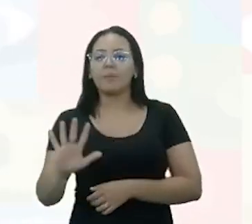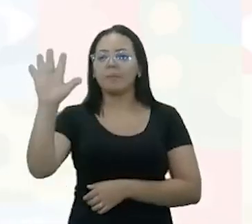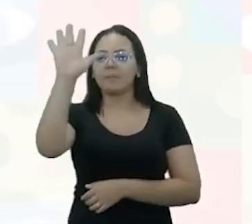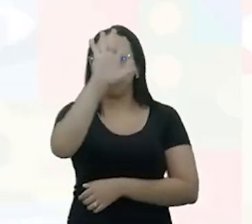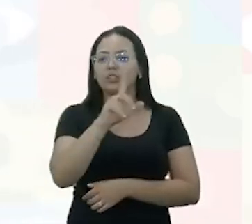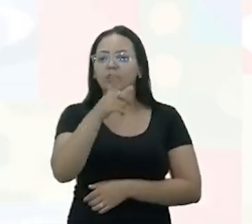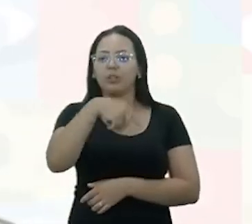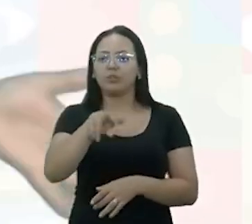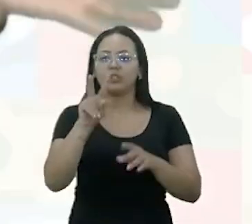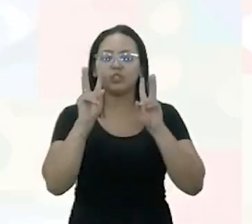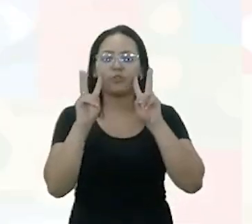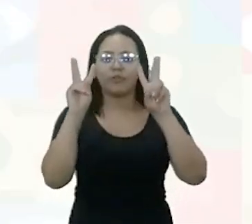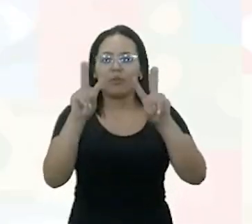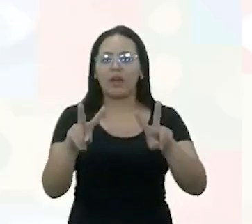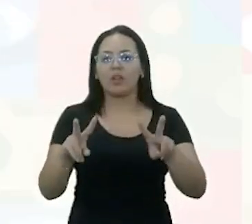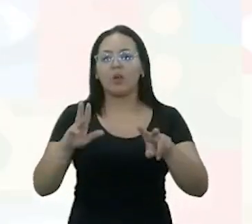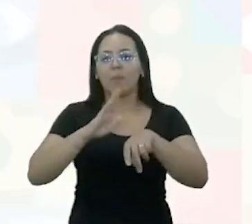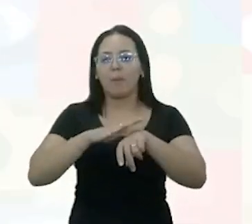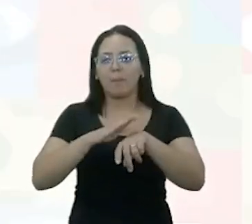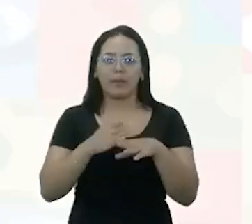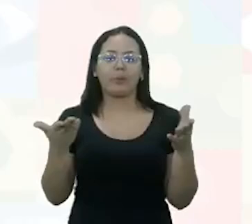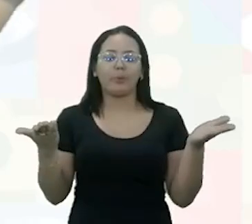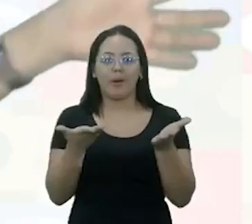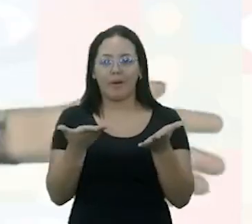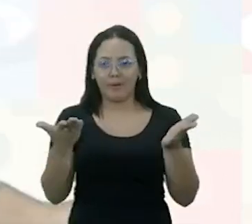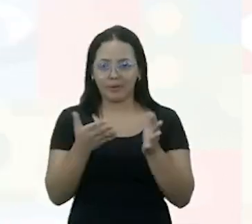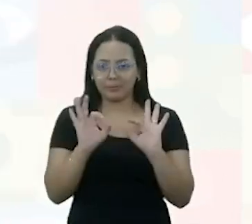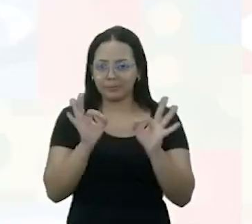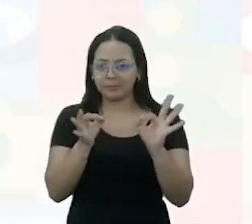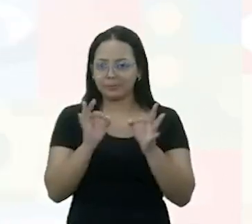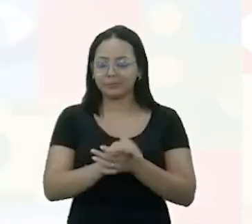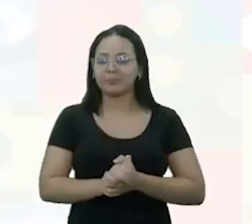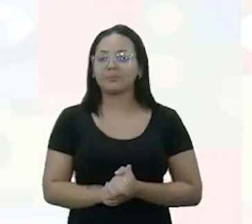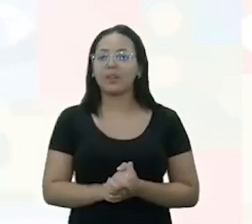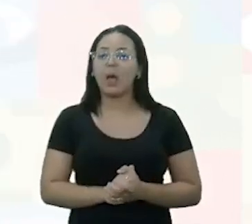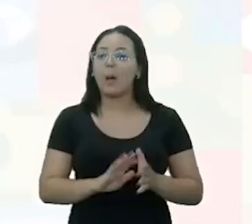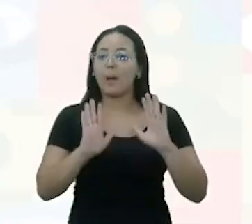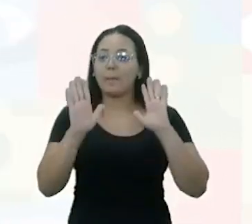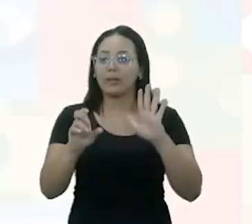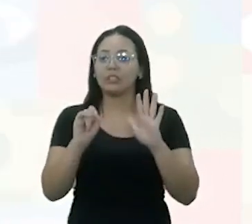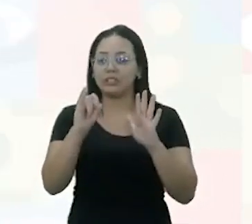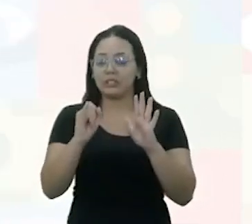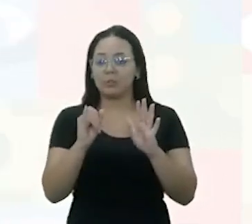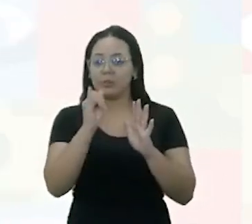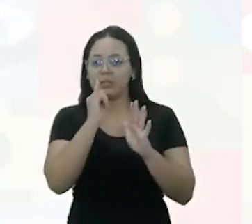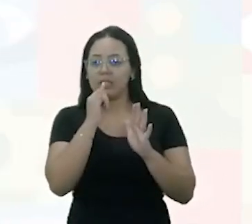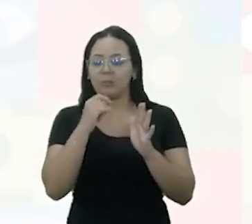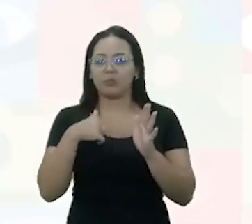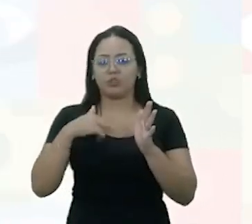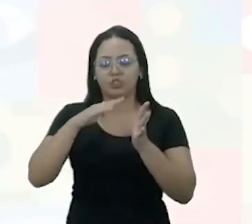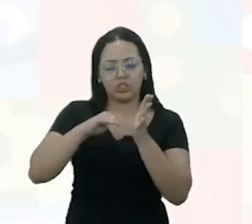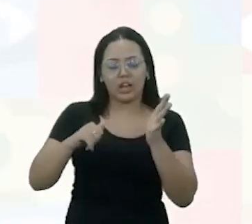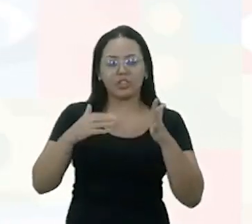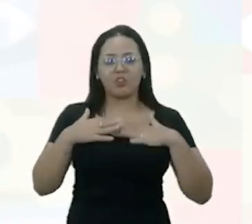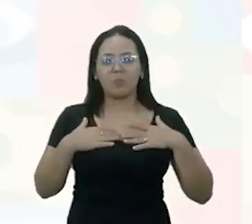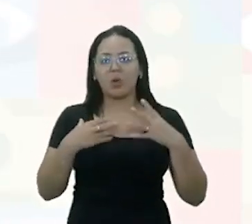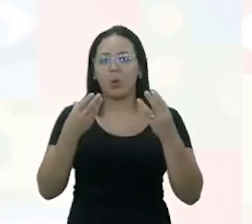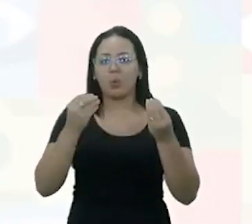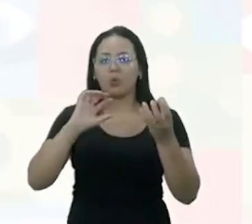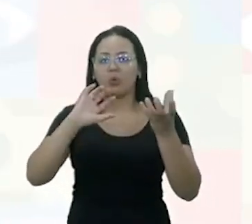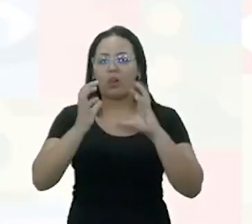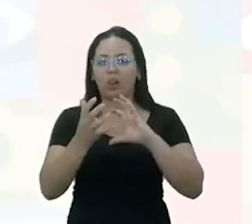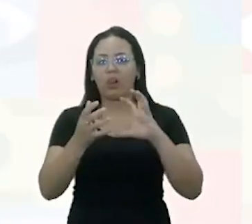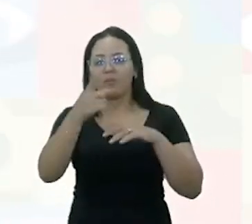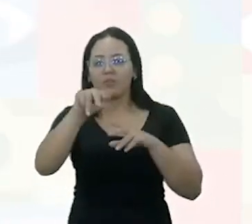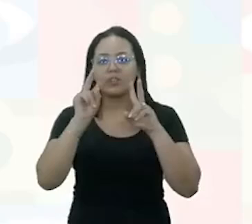que vocês estão vendo aqui nesse momento agora, não é verdade? Mas se tirar de mim e ficar com muito ruído e você não me vê